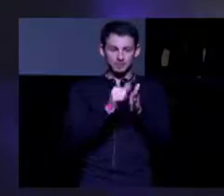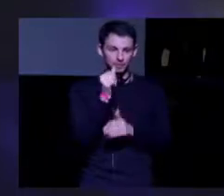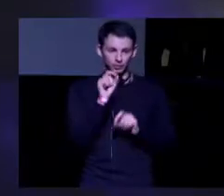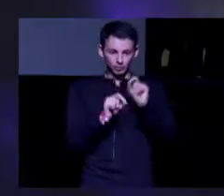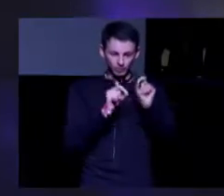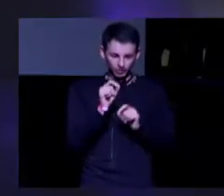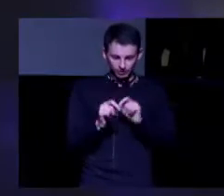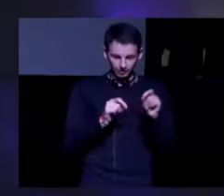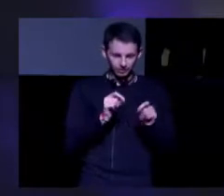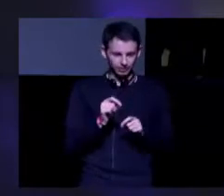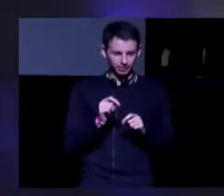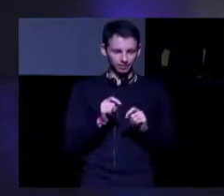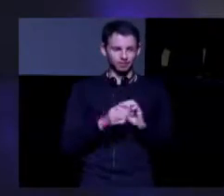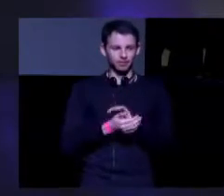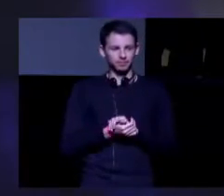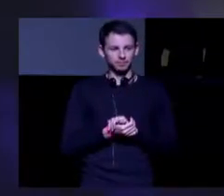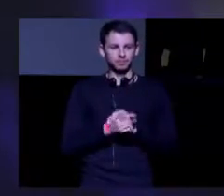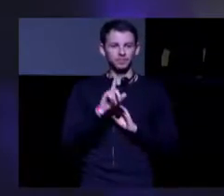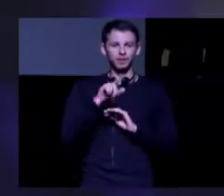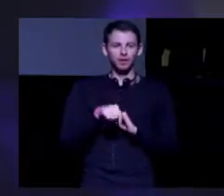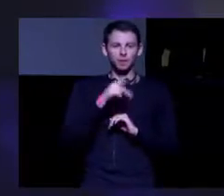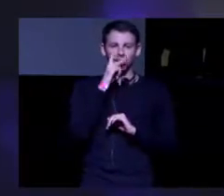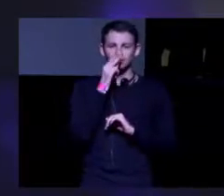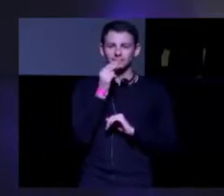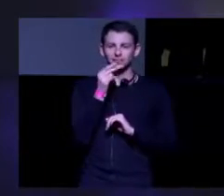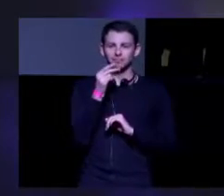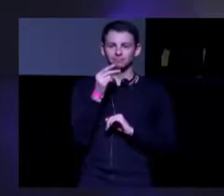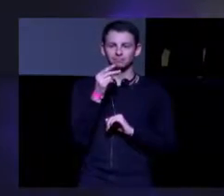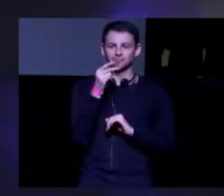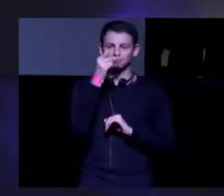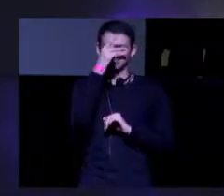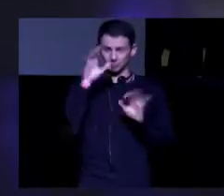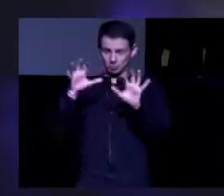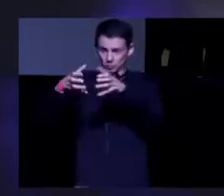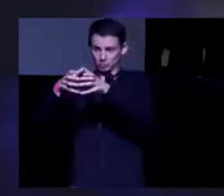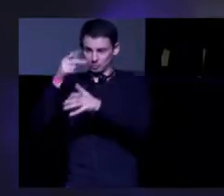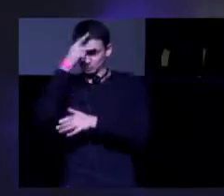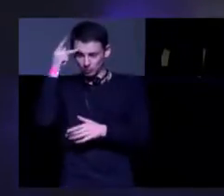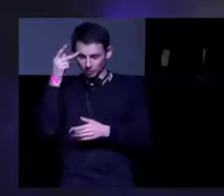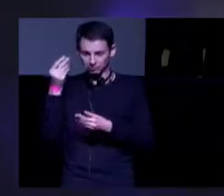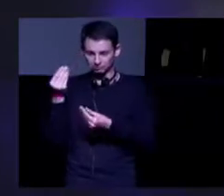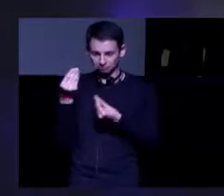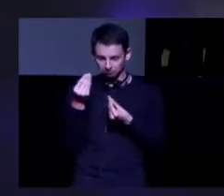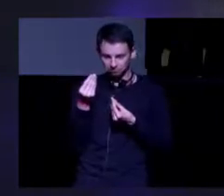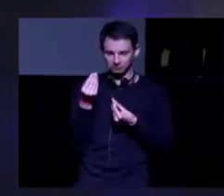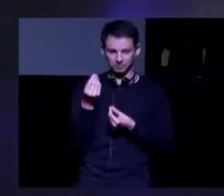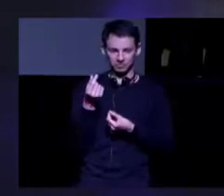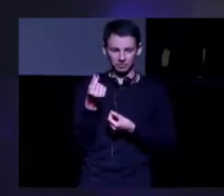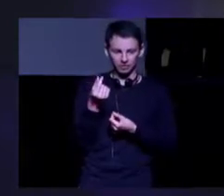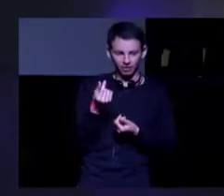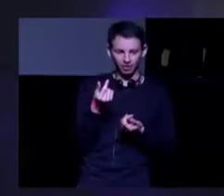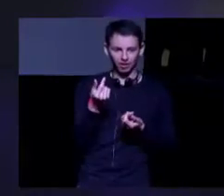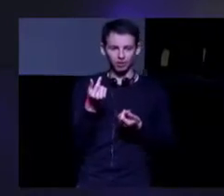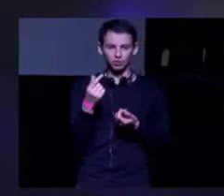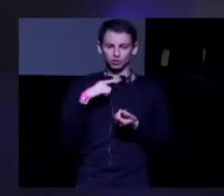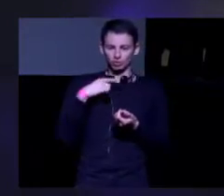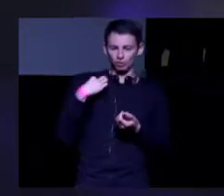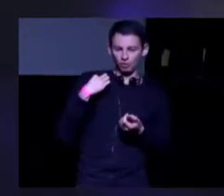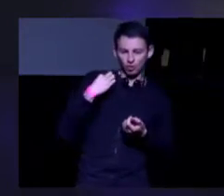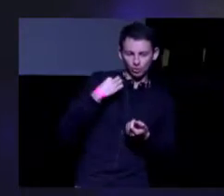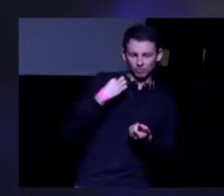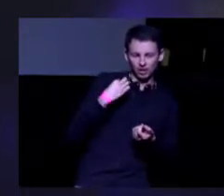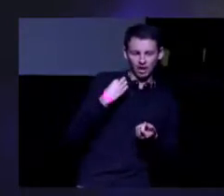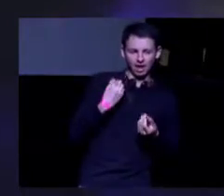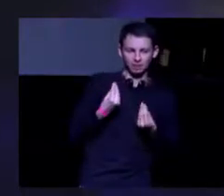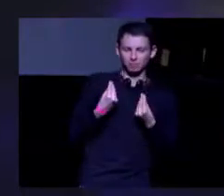de um crowdfunding que já foi uma doação de mó galera, muita gente doando. Teve muitos voluntários no dia, que como é um